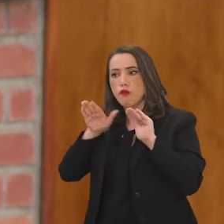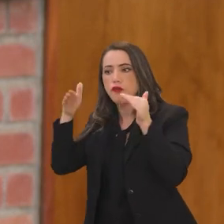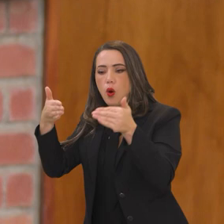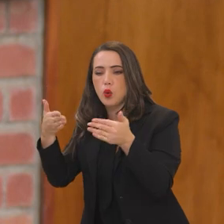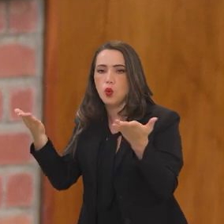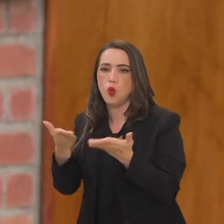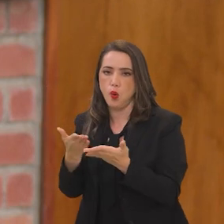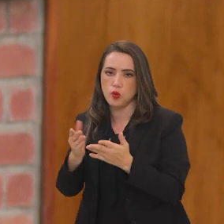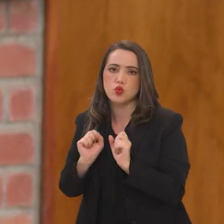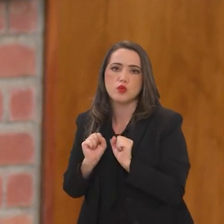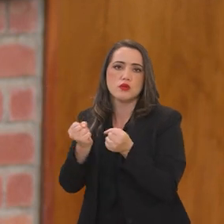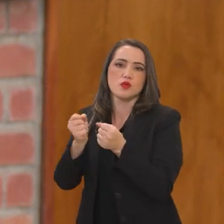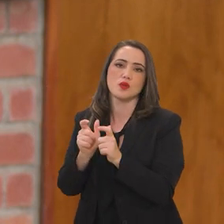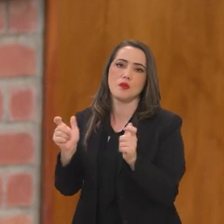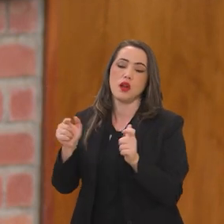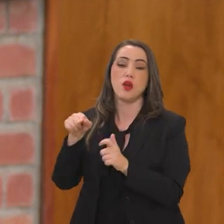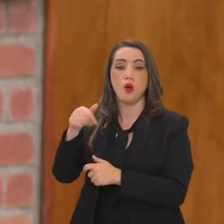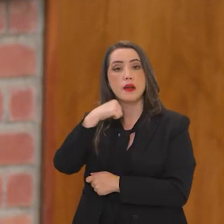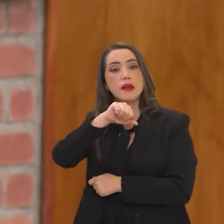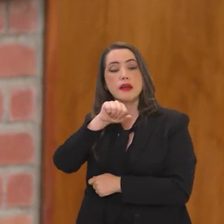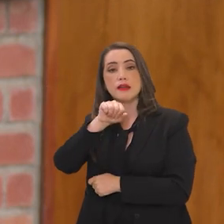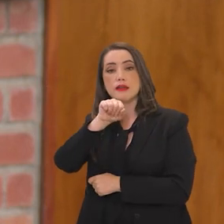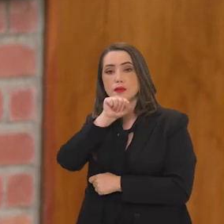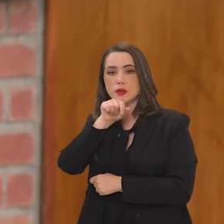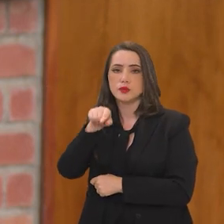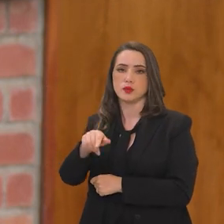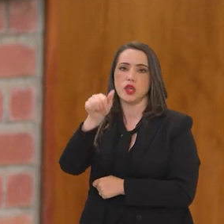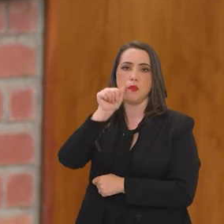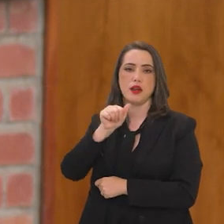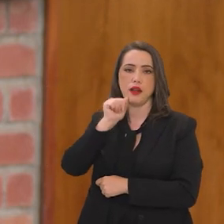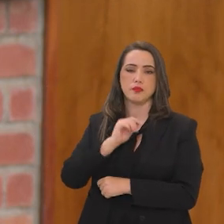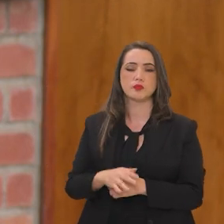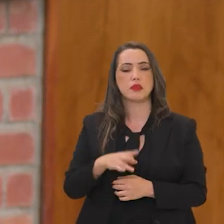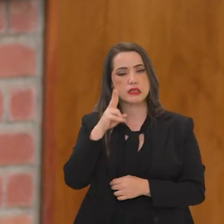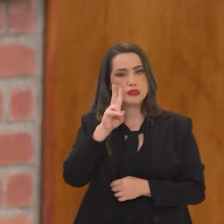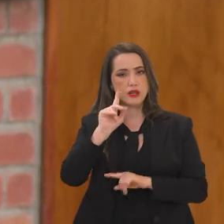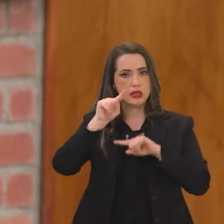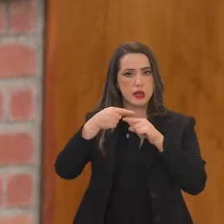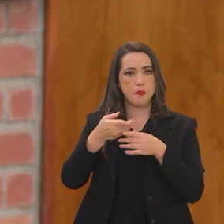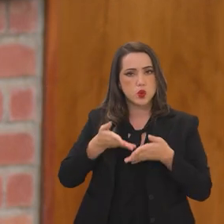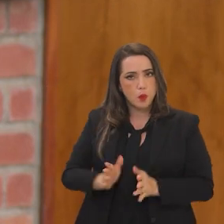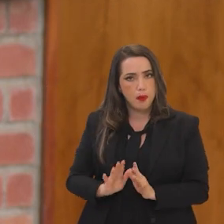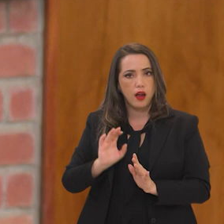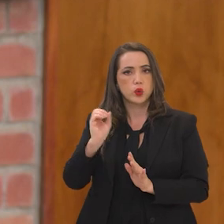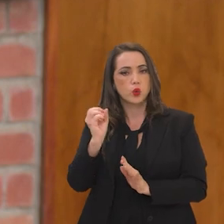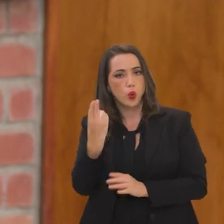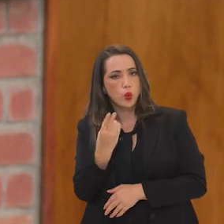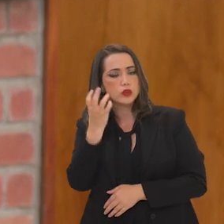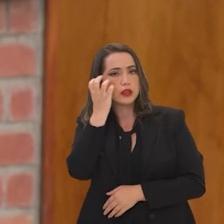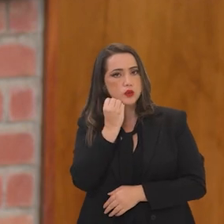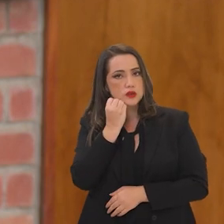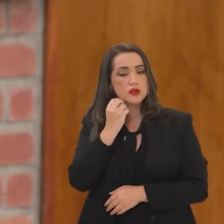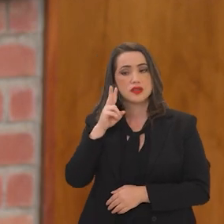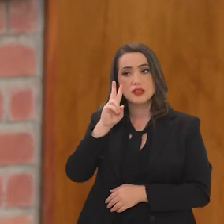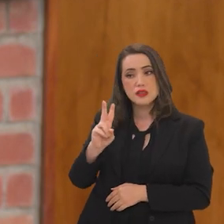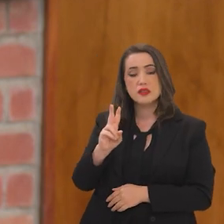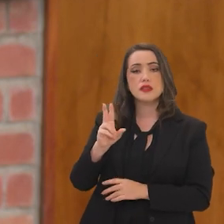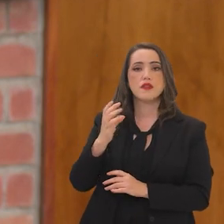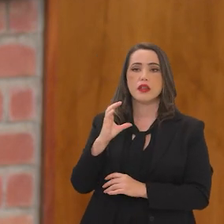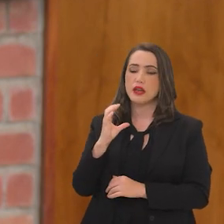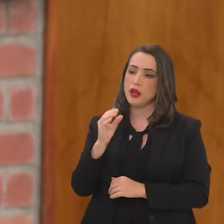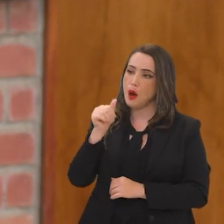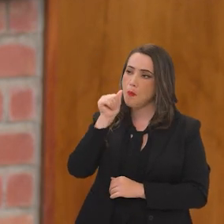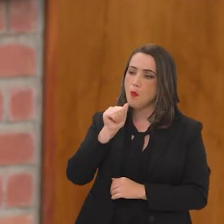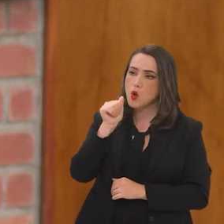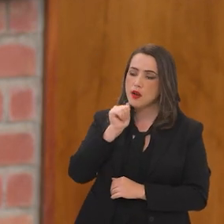nas mulheres isso aponta que muitas vezes após o parto ou adoção existe uma uma queda da produtividade